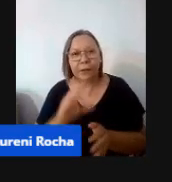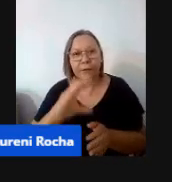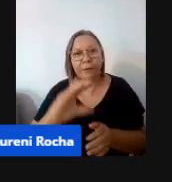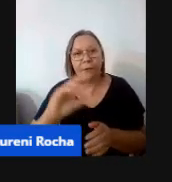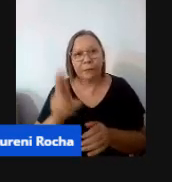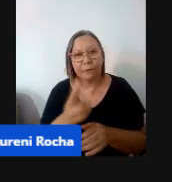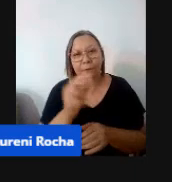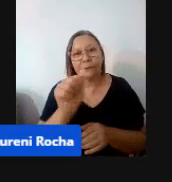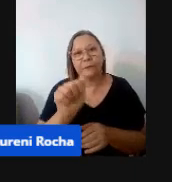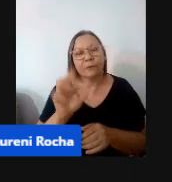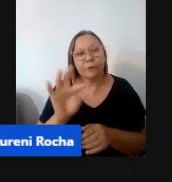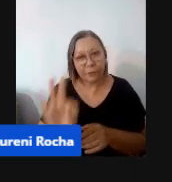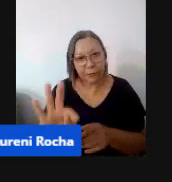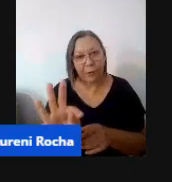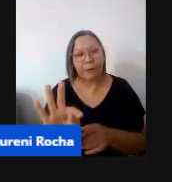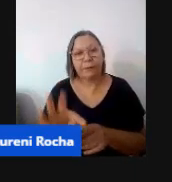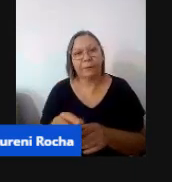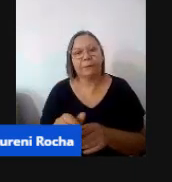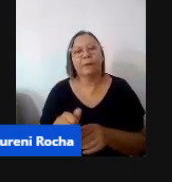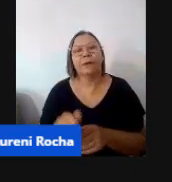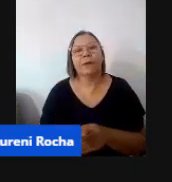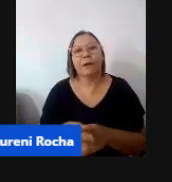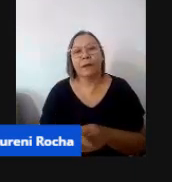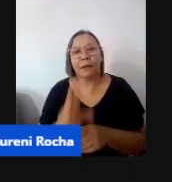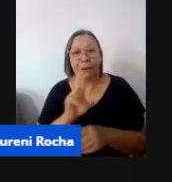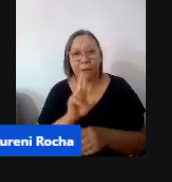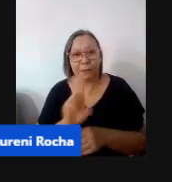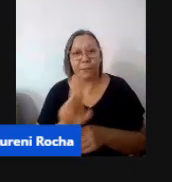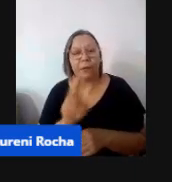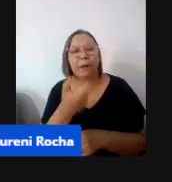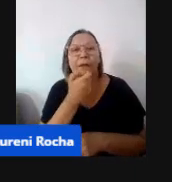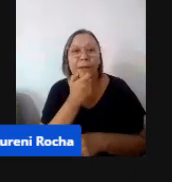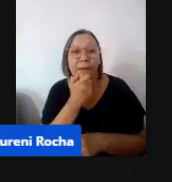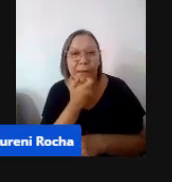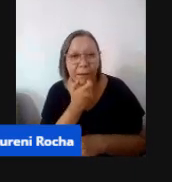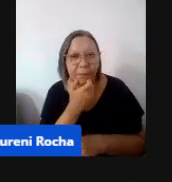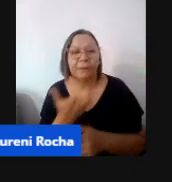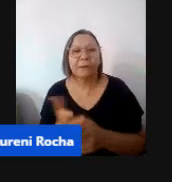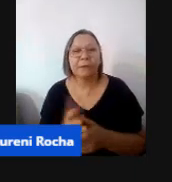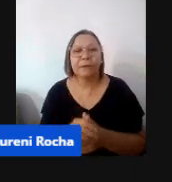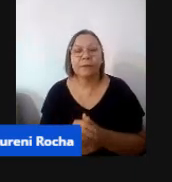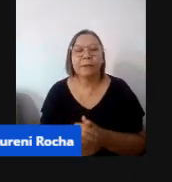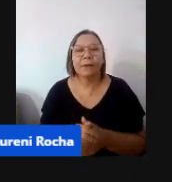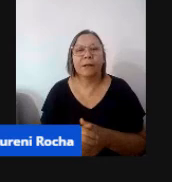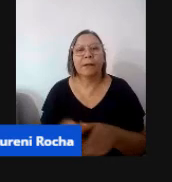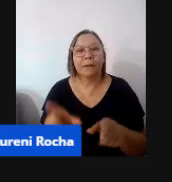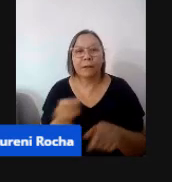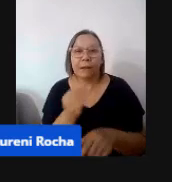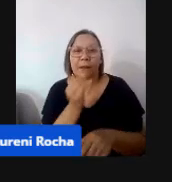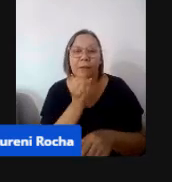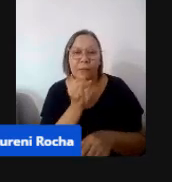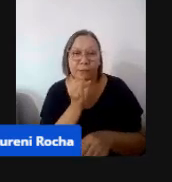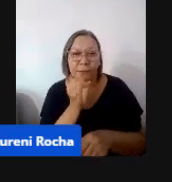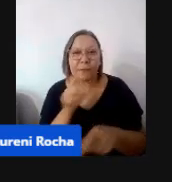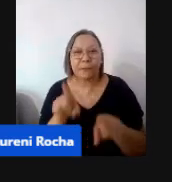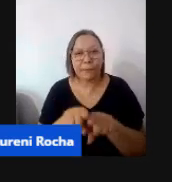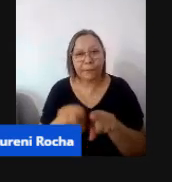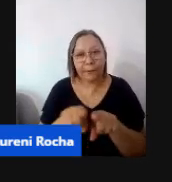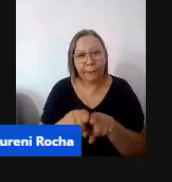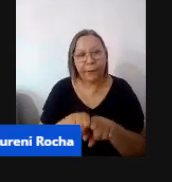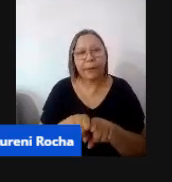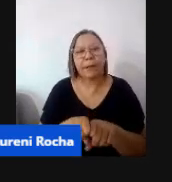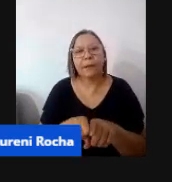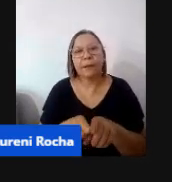isso em inglês. E aí eu trago alguns exemplos que incluem esses advérbios de frequência